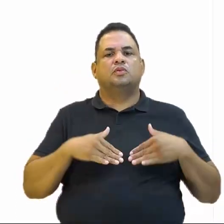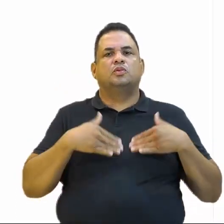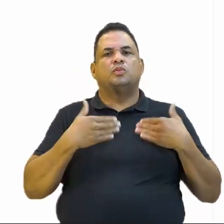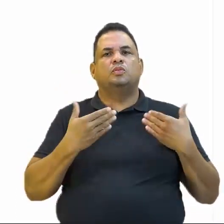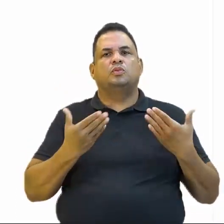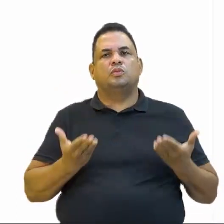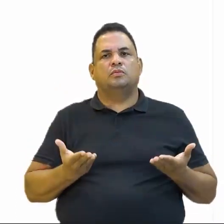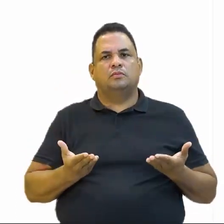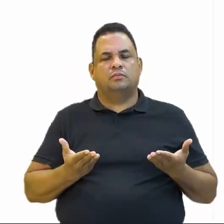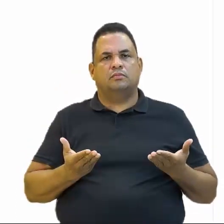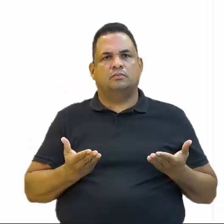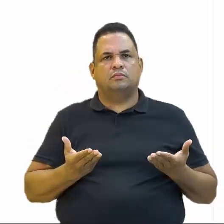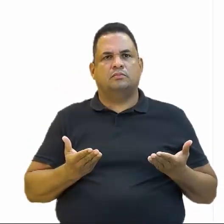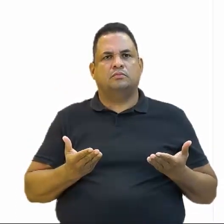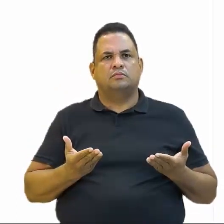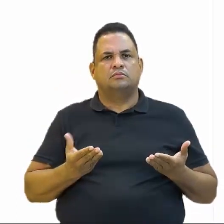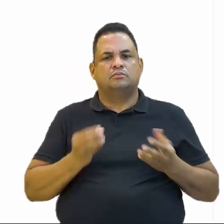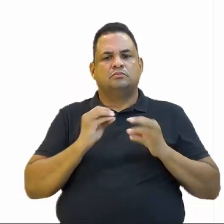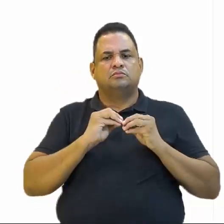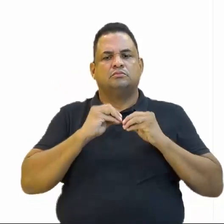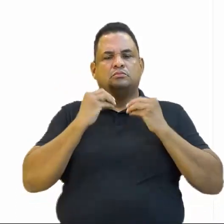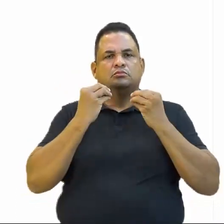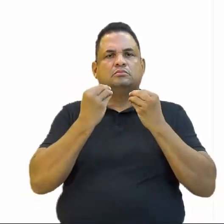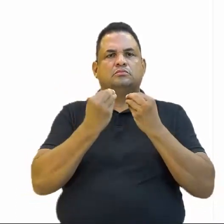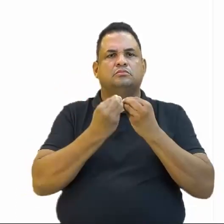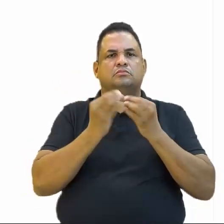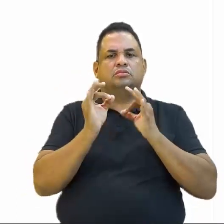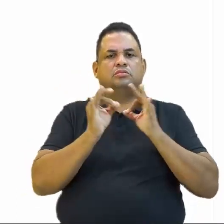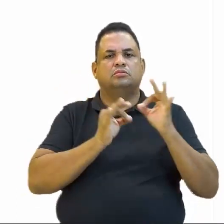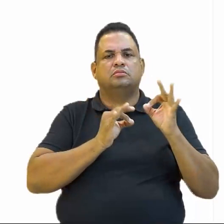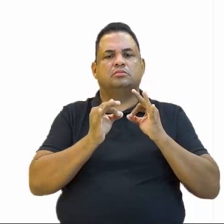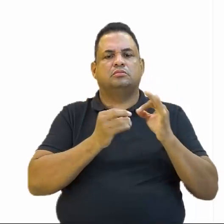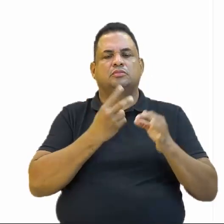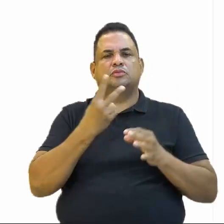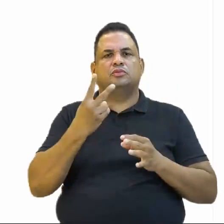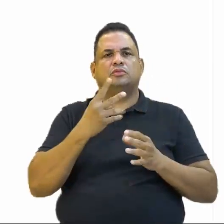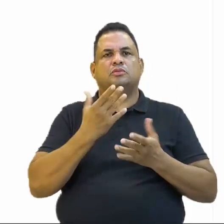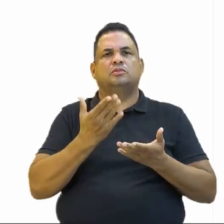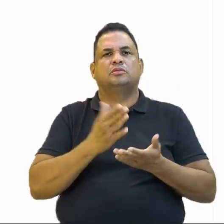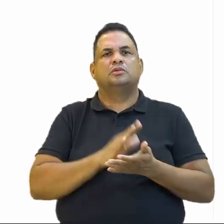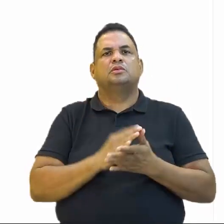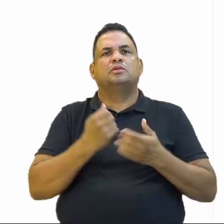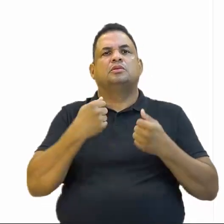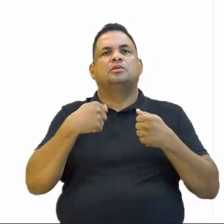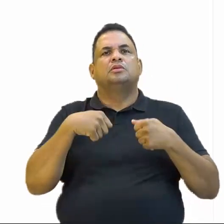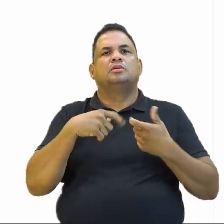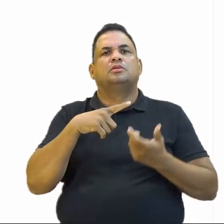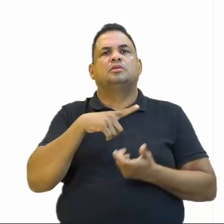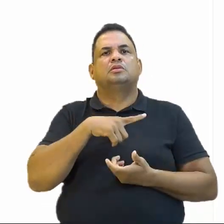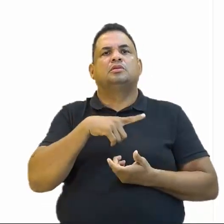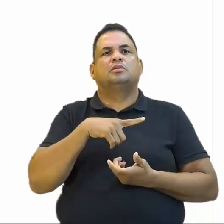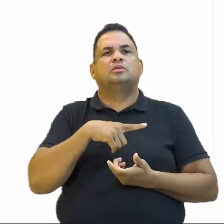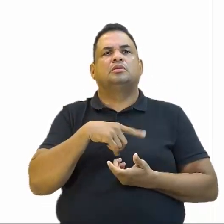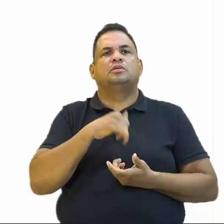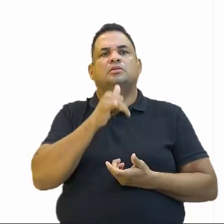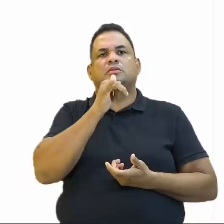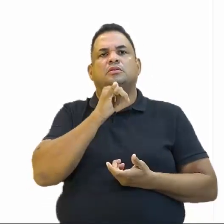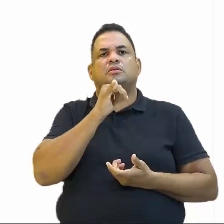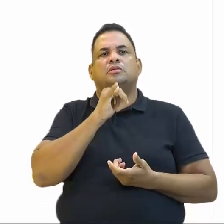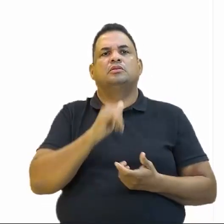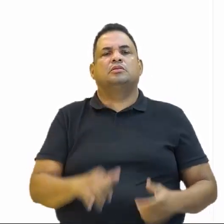quer uma substância que é formada só por 2 elementos, a gente poderia ter, ó, olha o exemplo aqui que eu vou dar para